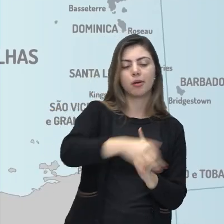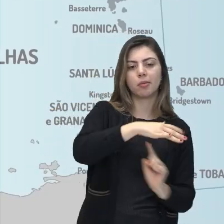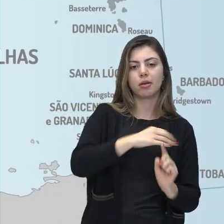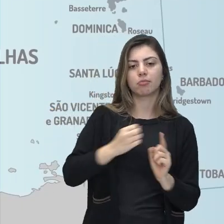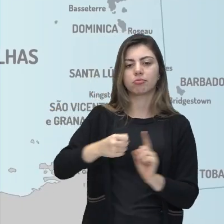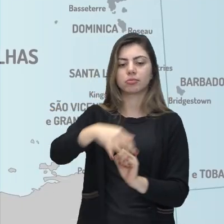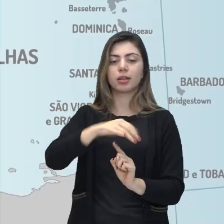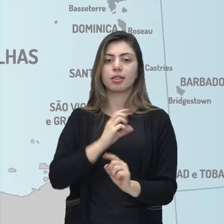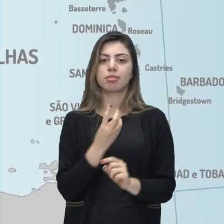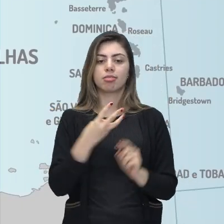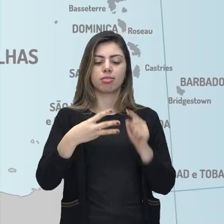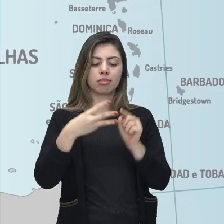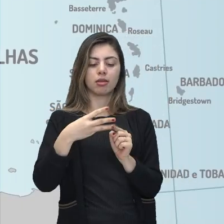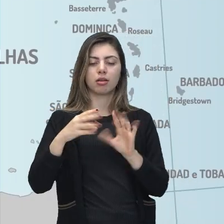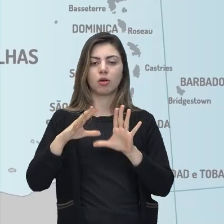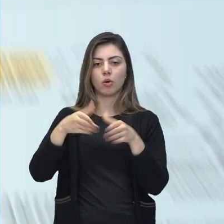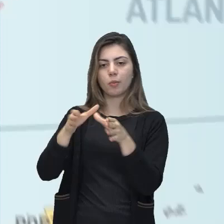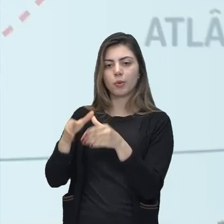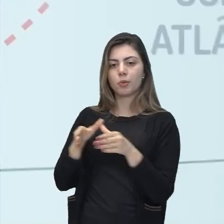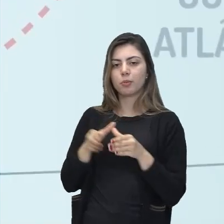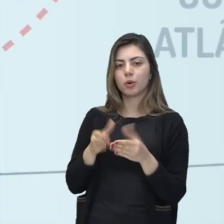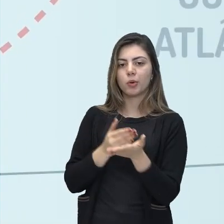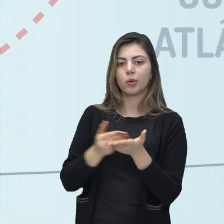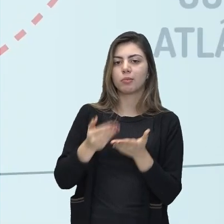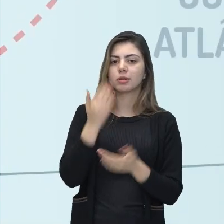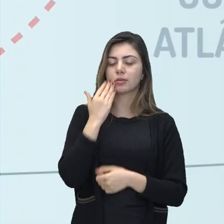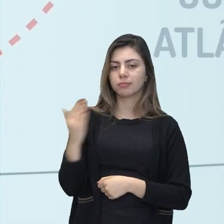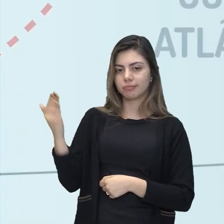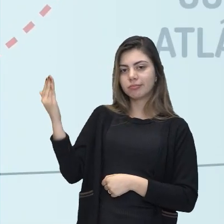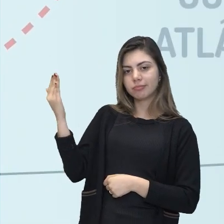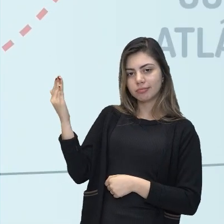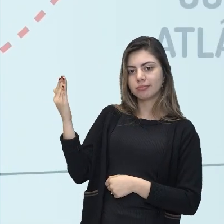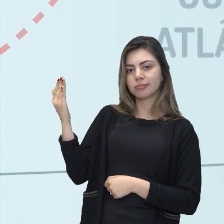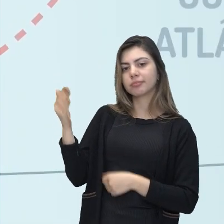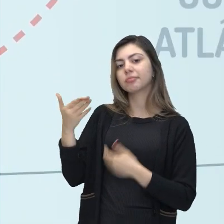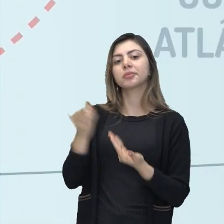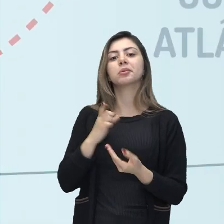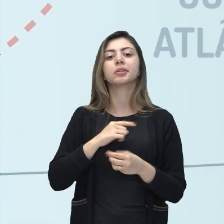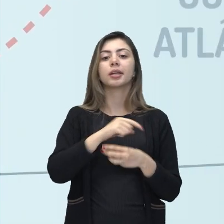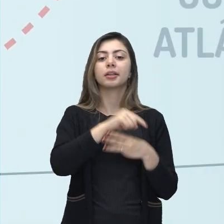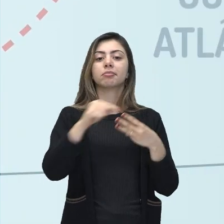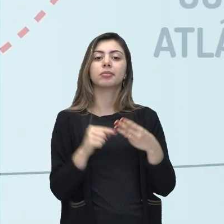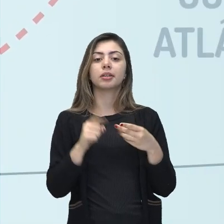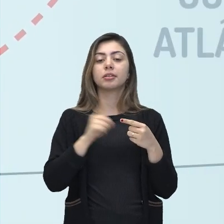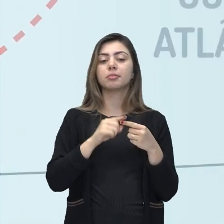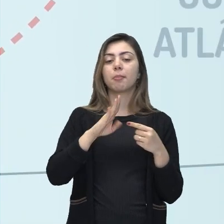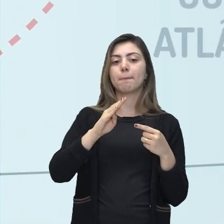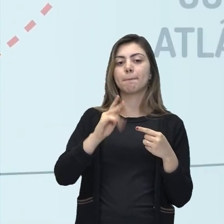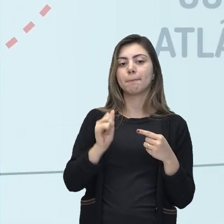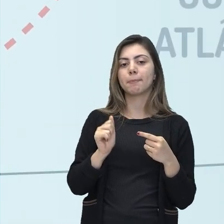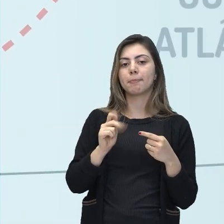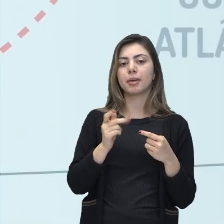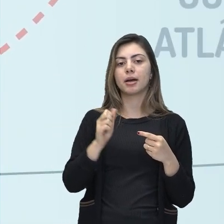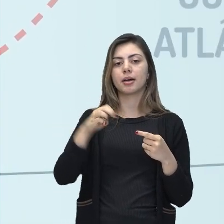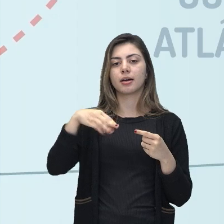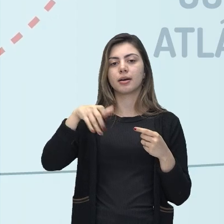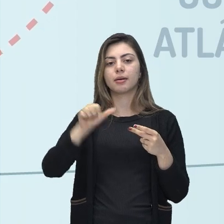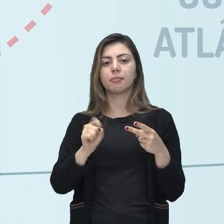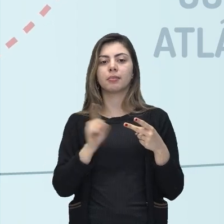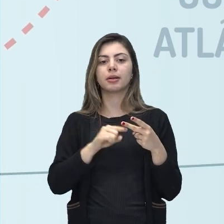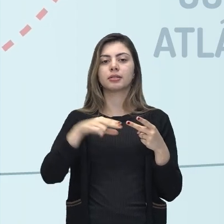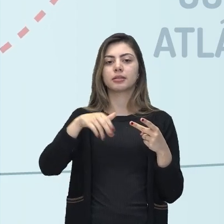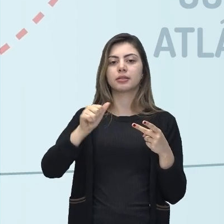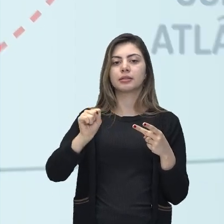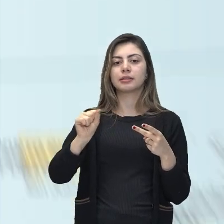3 grupos. Começamos a divisão com o arquipélago de Lucaia, dividido entre as Bahamas e as ilhas Turks e